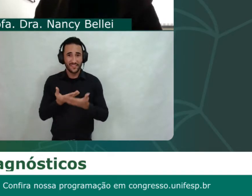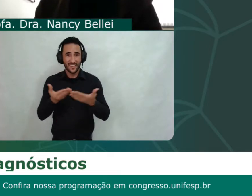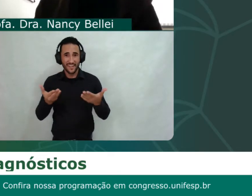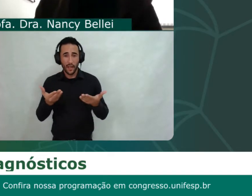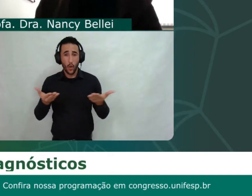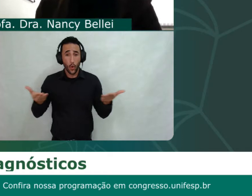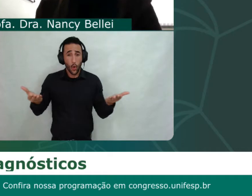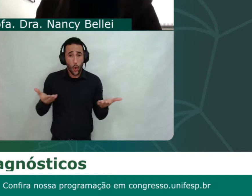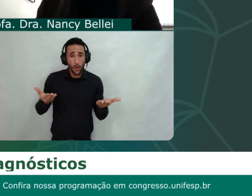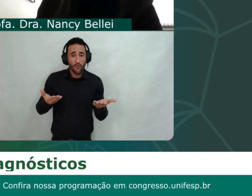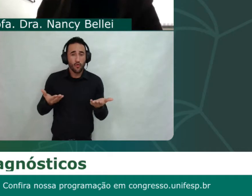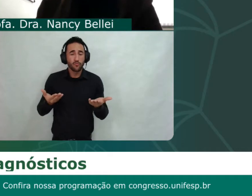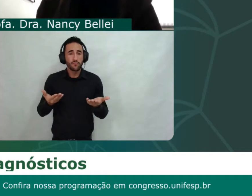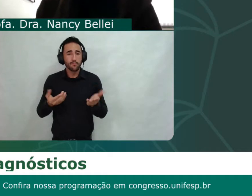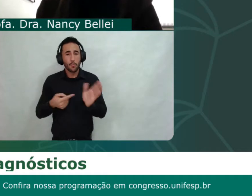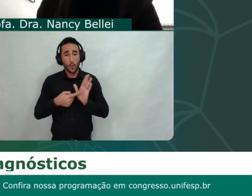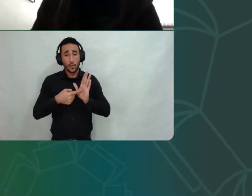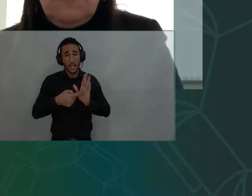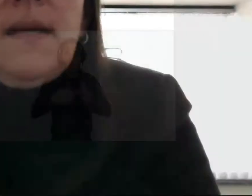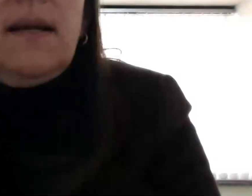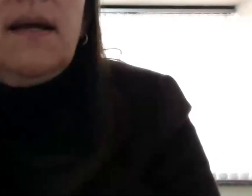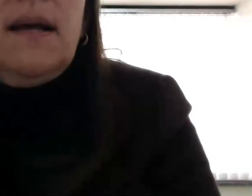meus slides.